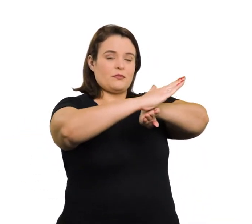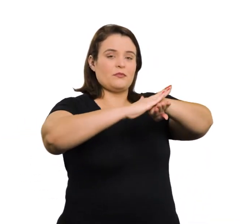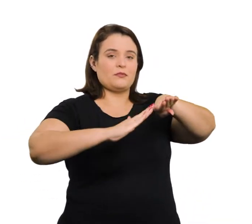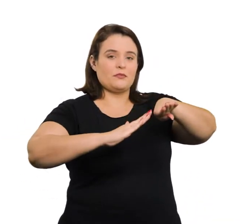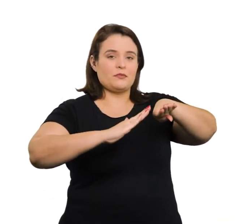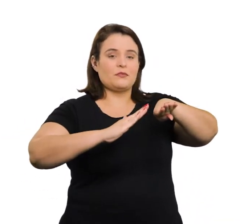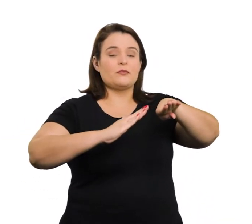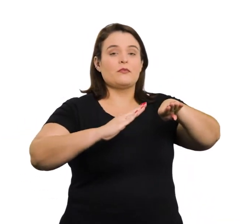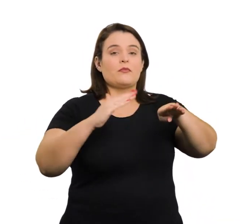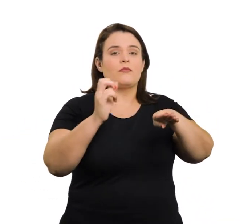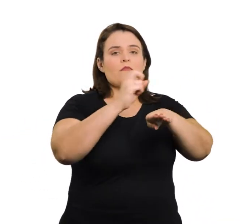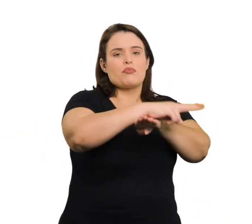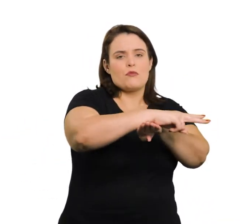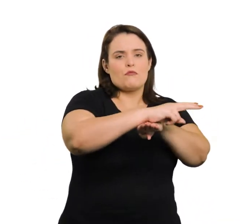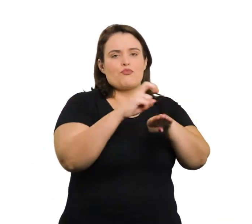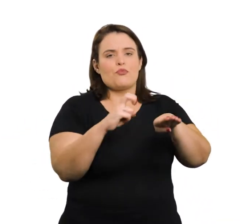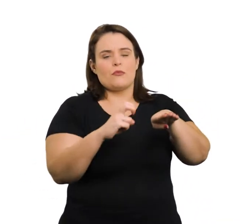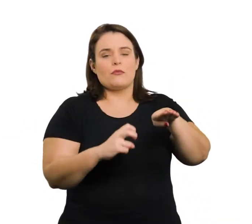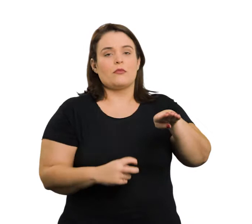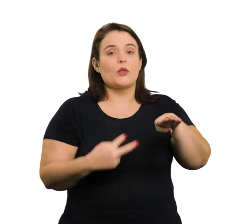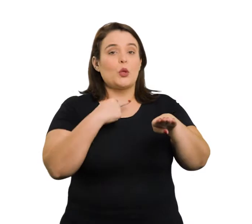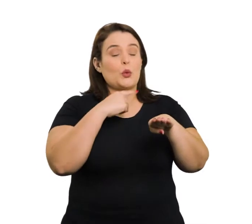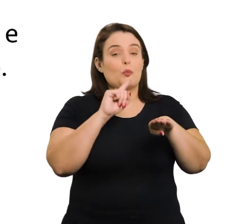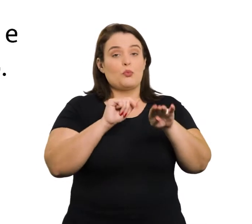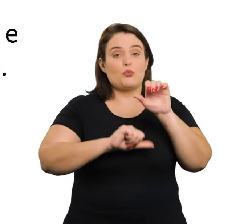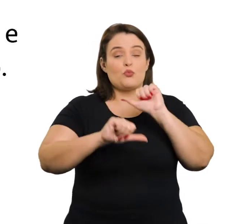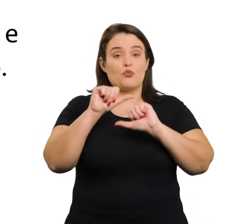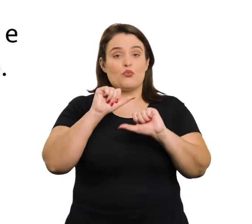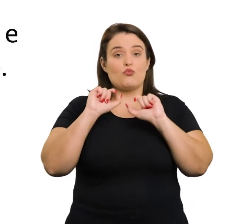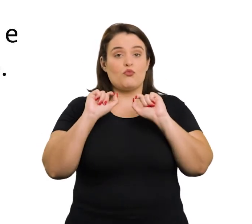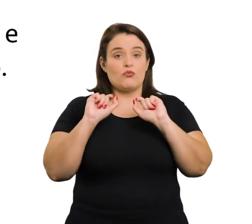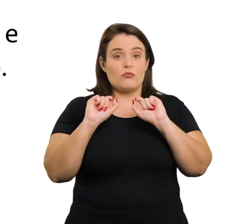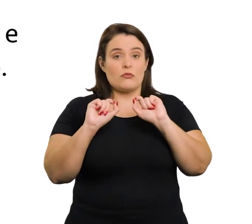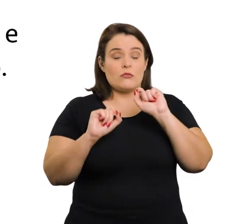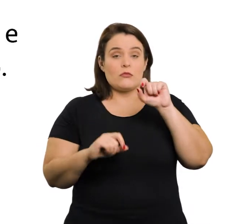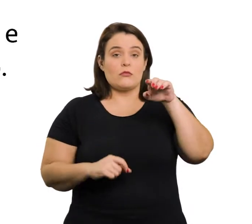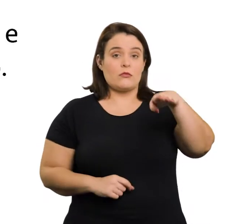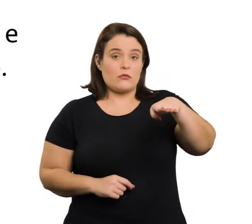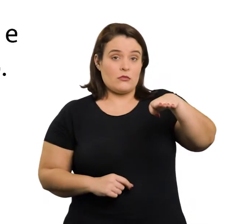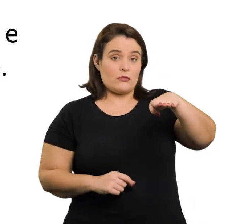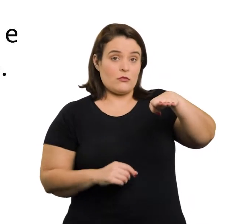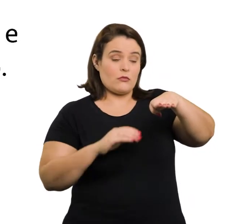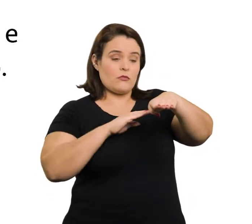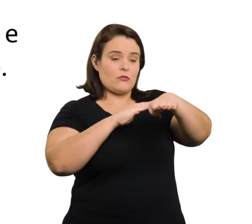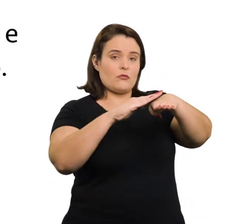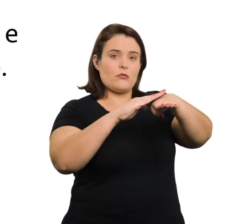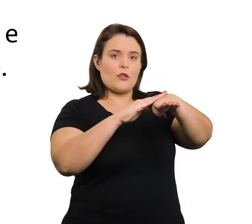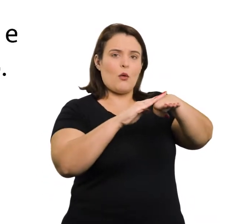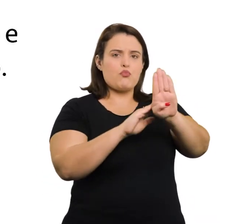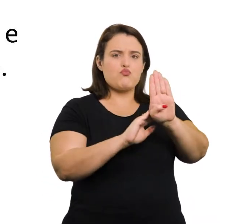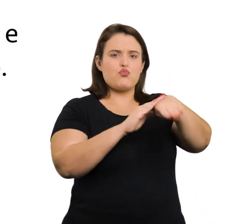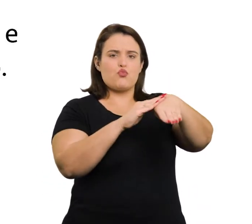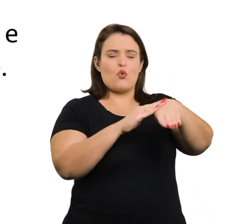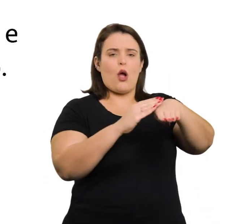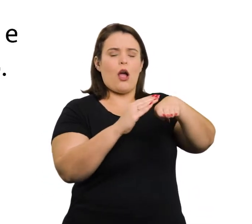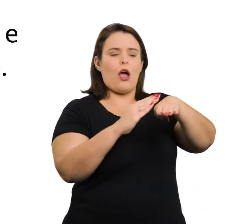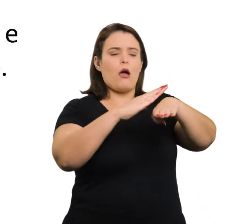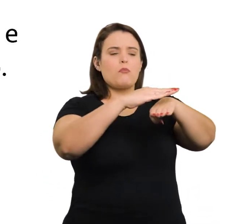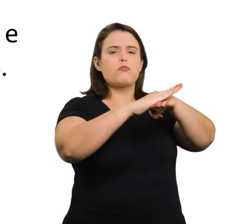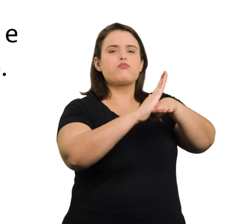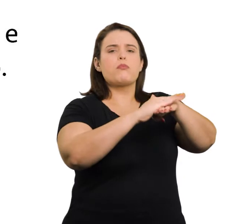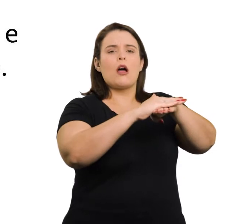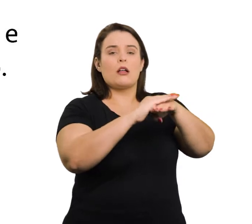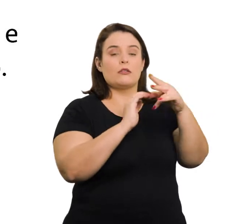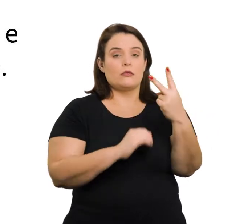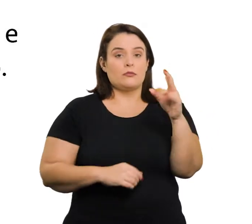garagens, estacionamentos, cargas e descargas não pode alterar a declividade transversal da faixa livre,